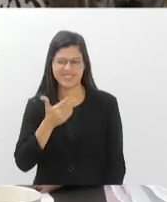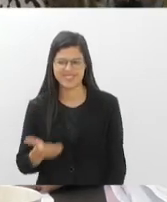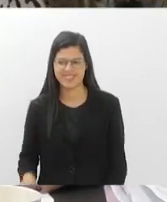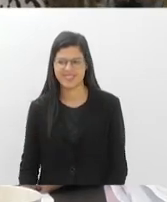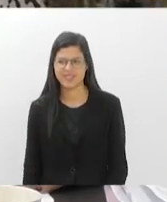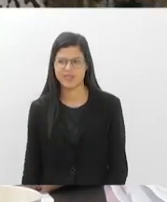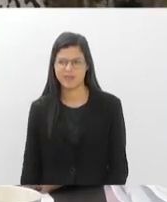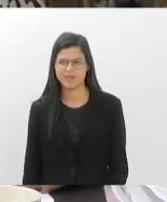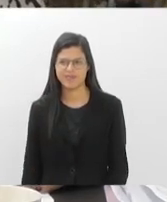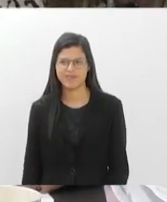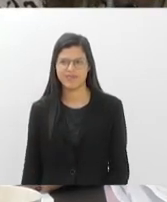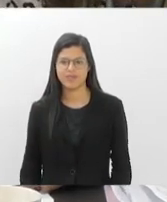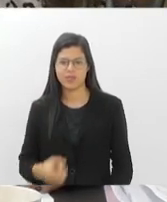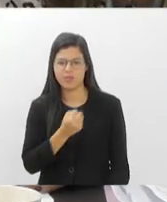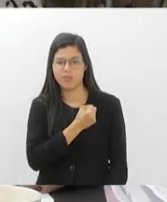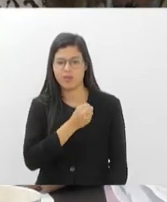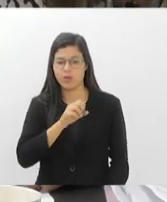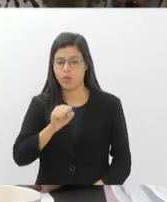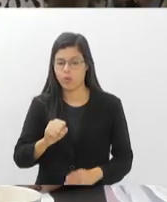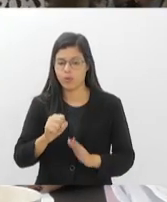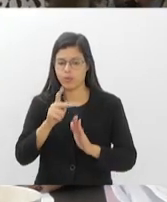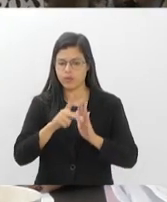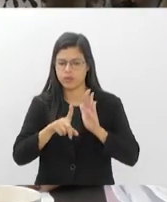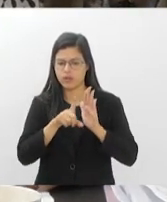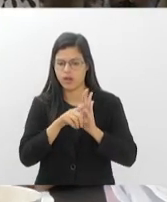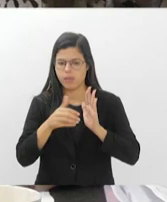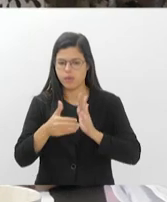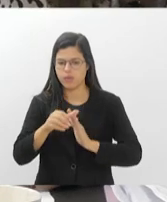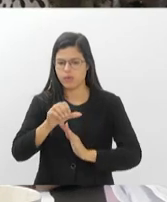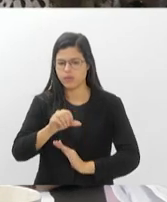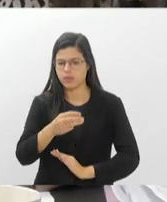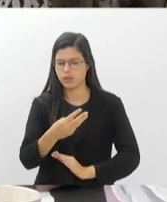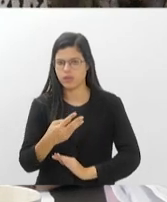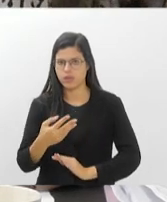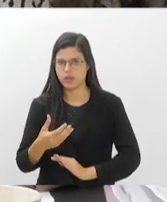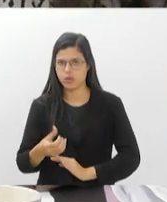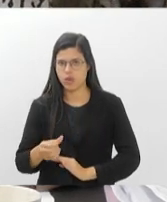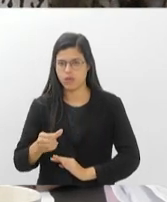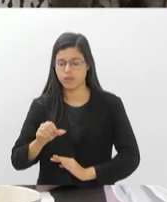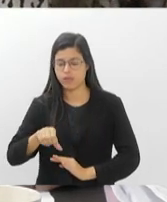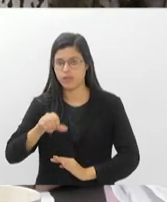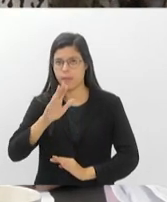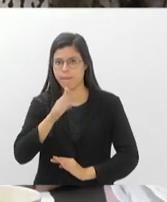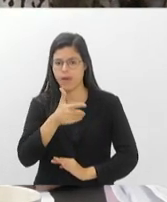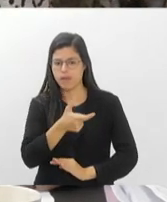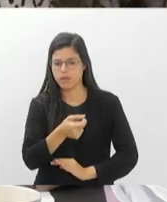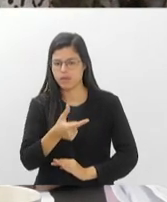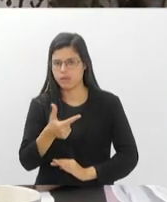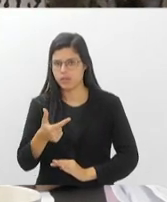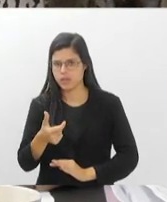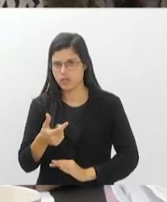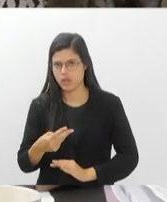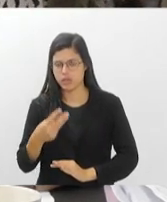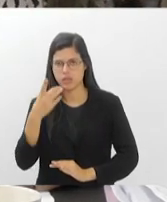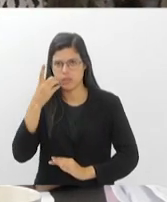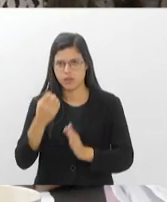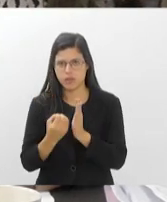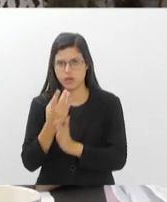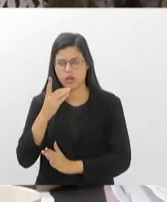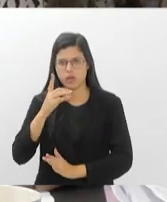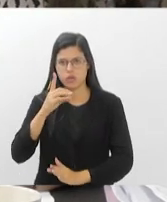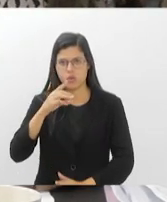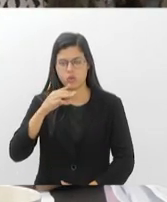O item 8 da pauta, projeto de lei número 1939 de 2023, de autoria do deputado Marcelo Dino, que dispõe